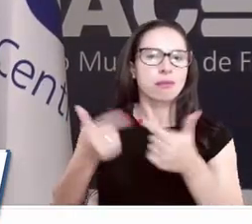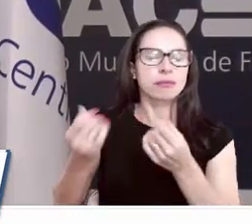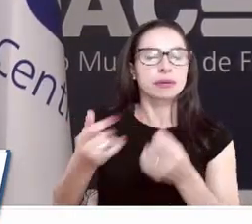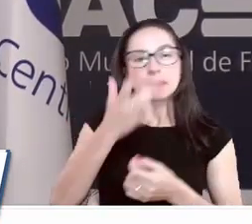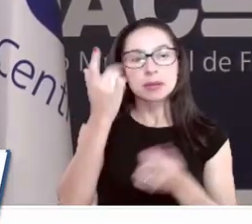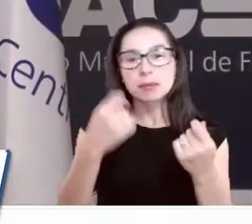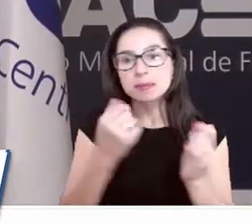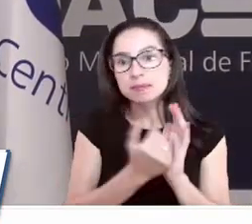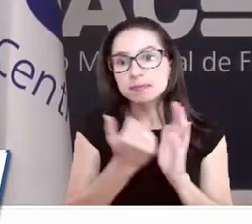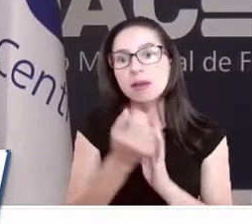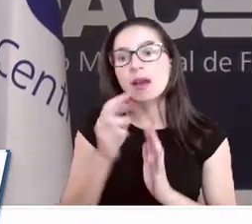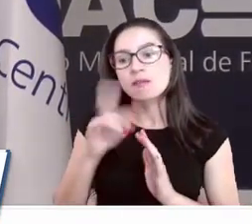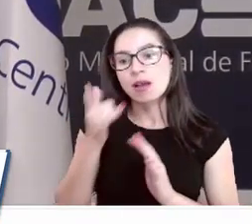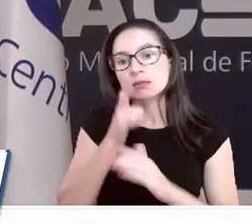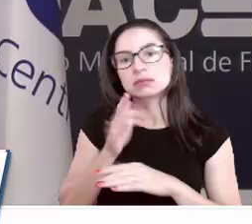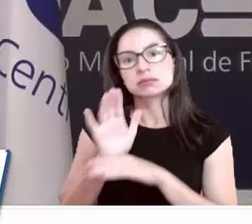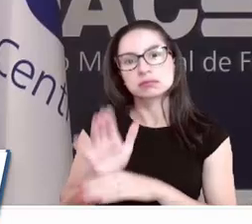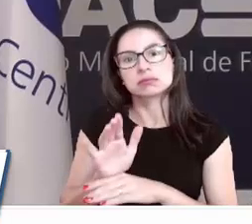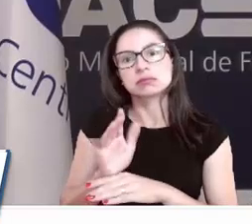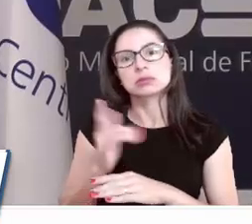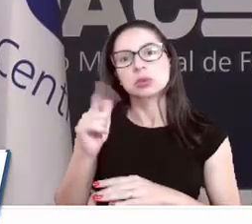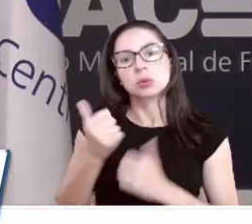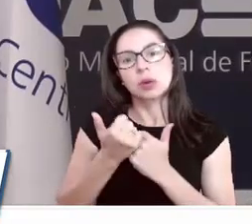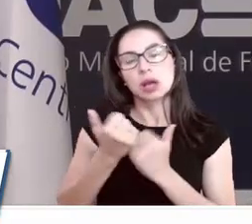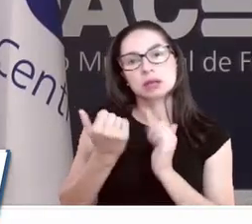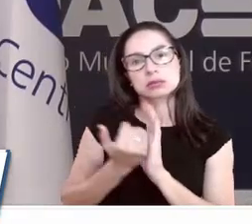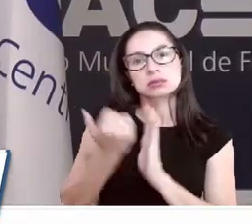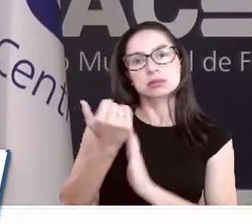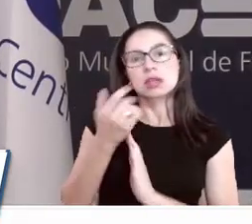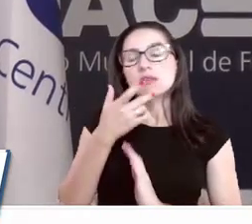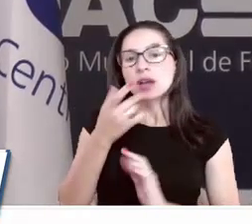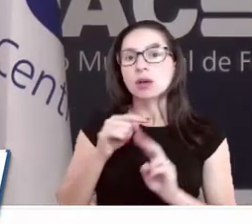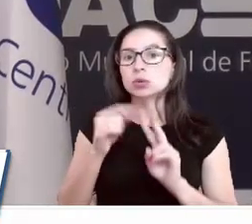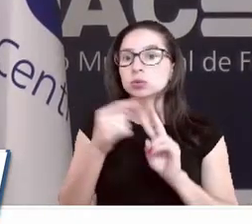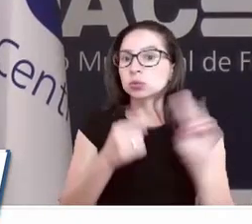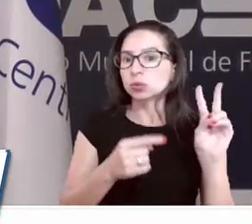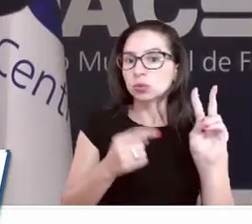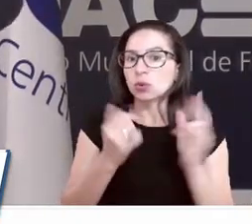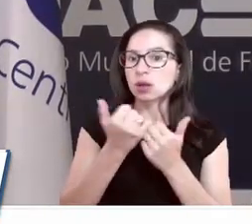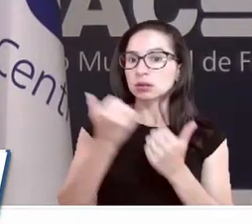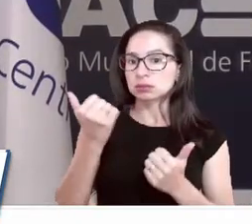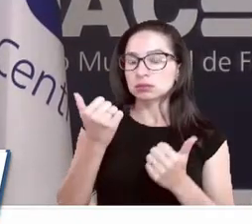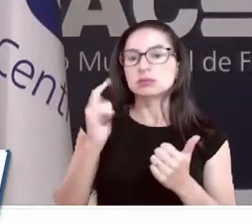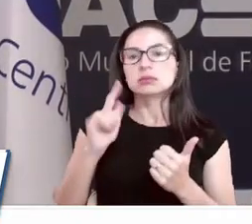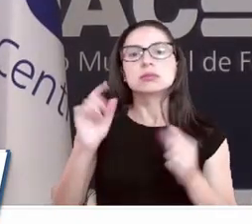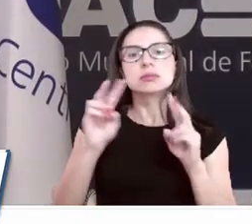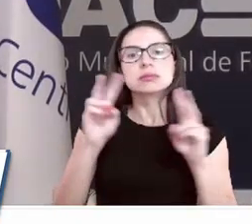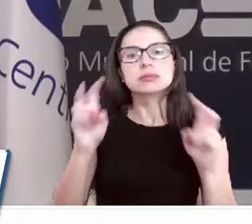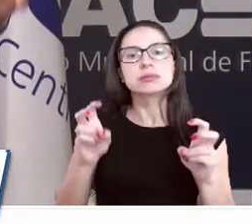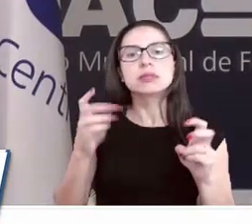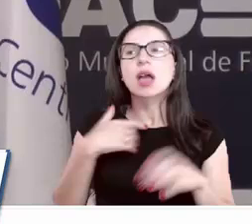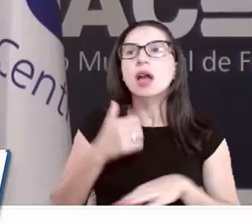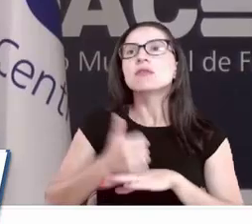serão beneficiadas. Um assessor a mais, nós estamos falando de 2 assessores, saiu uma matéria que Franca dobrou